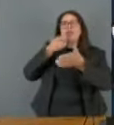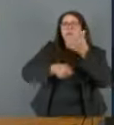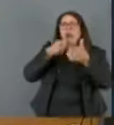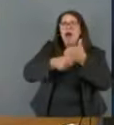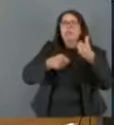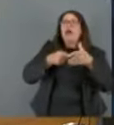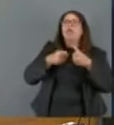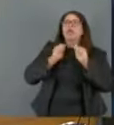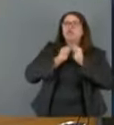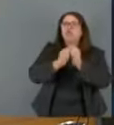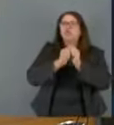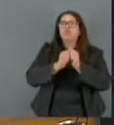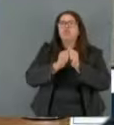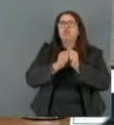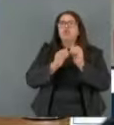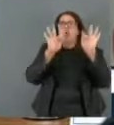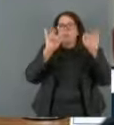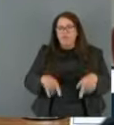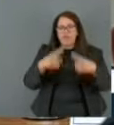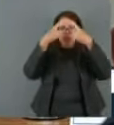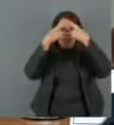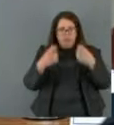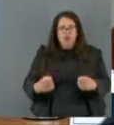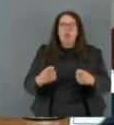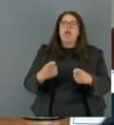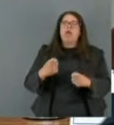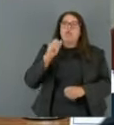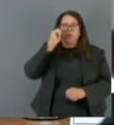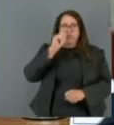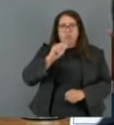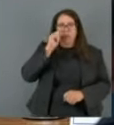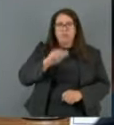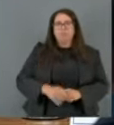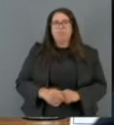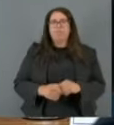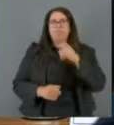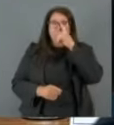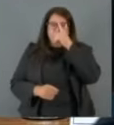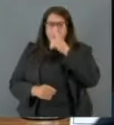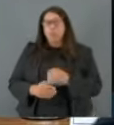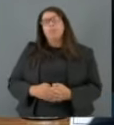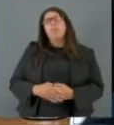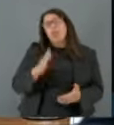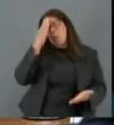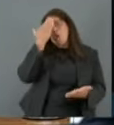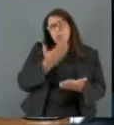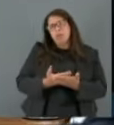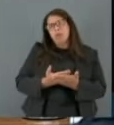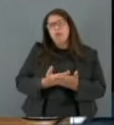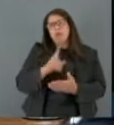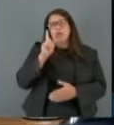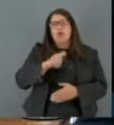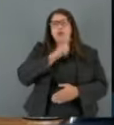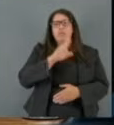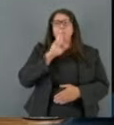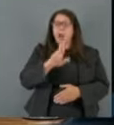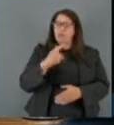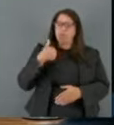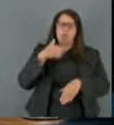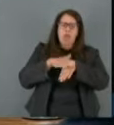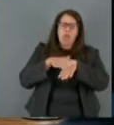em prol do combate à violência contra as mulheres. Eu creio que, basicamente, respondi, mas estou aberto